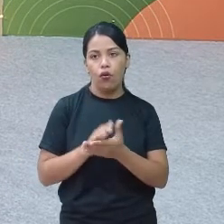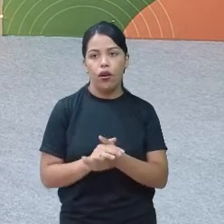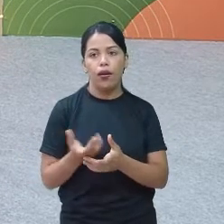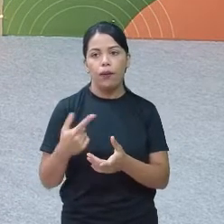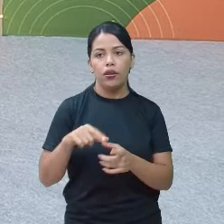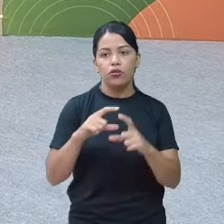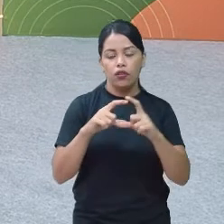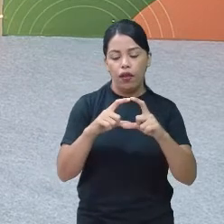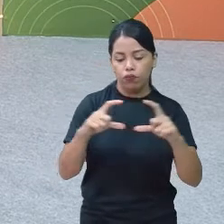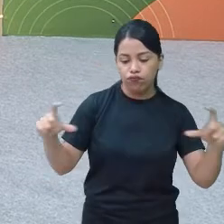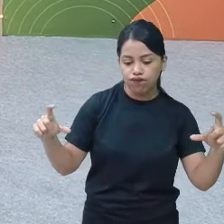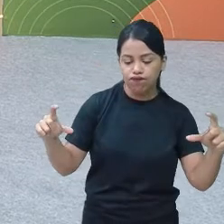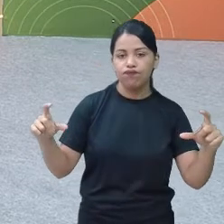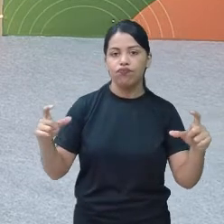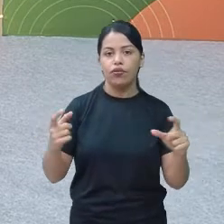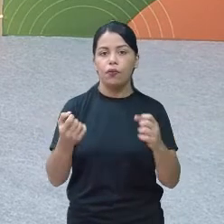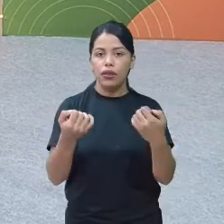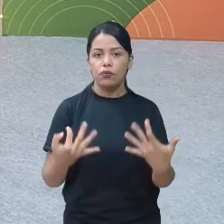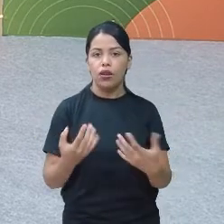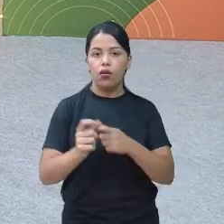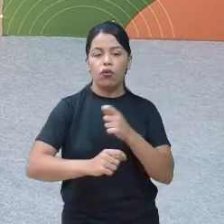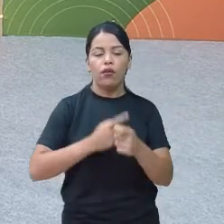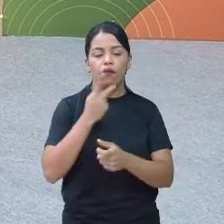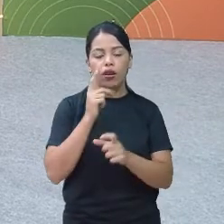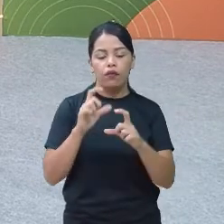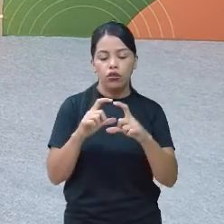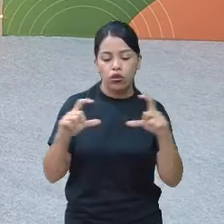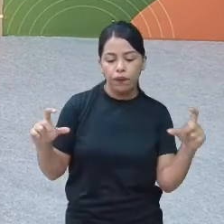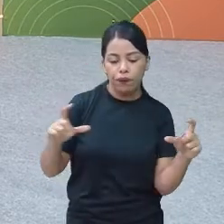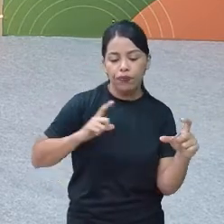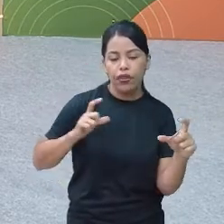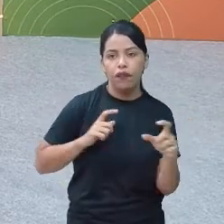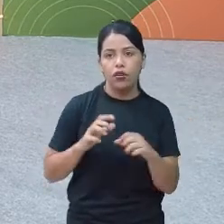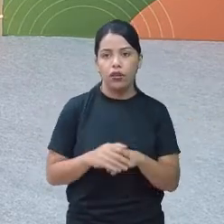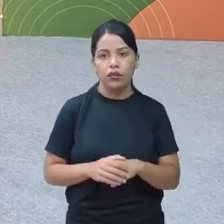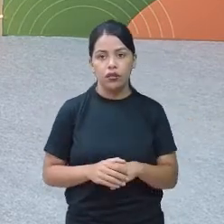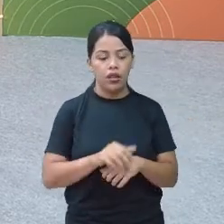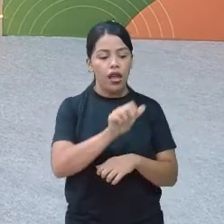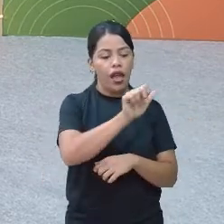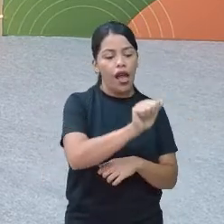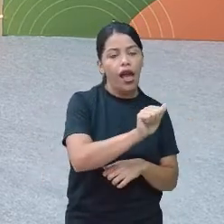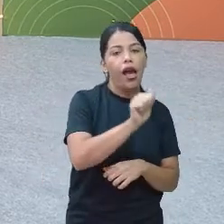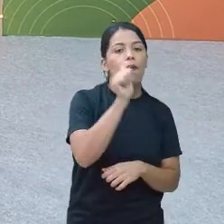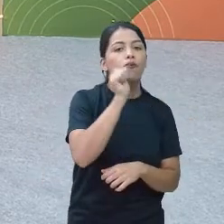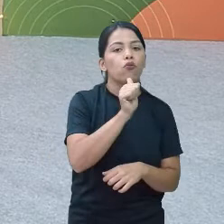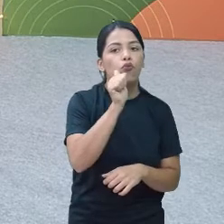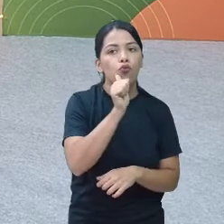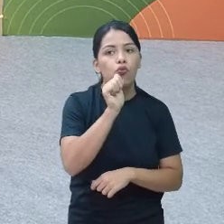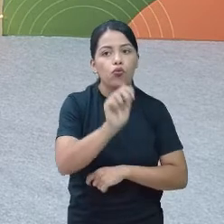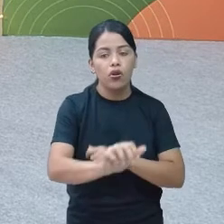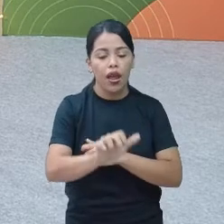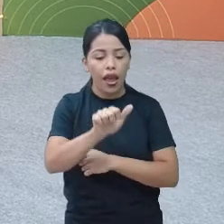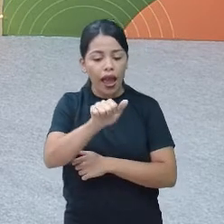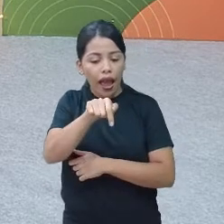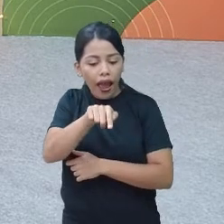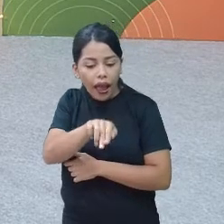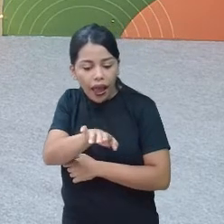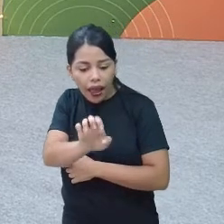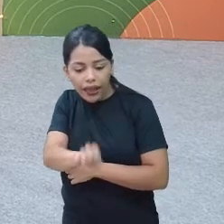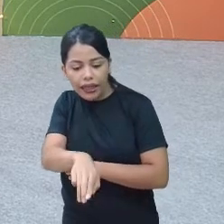mais explicado o que eu quero dizer. Então, eu tenho assim a seguinte frase: a mulher a quem me referi